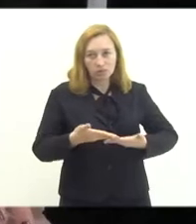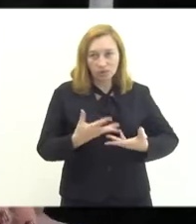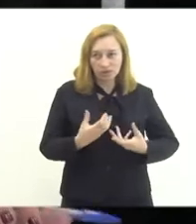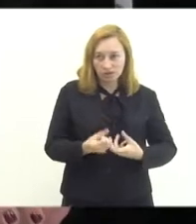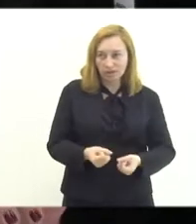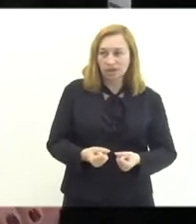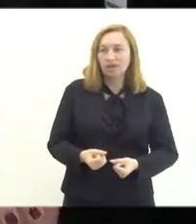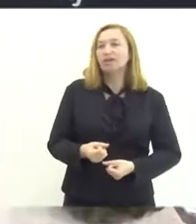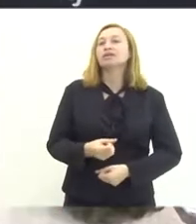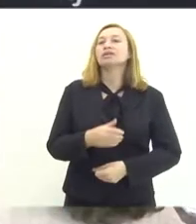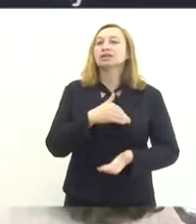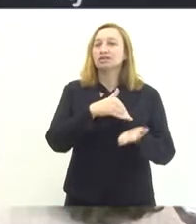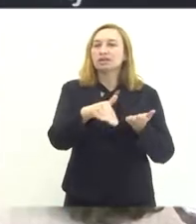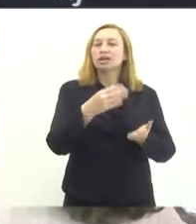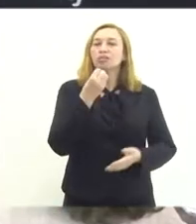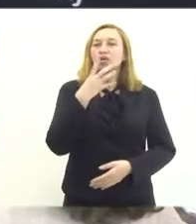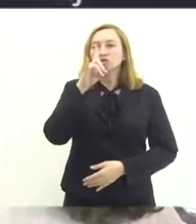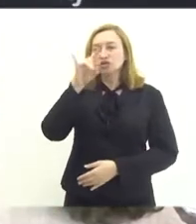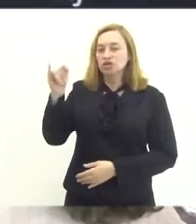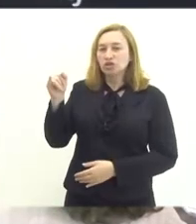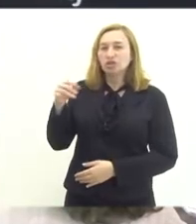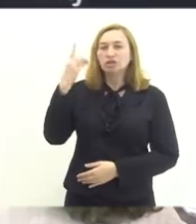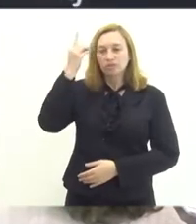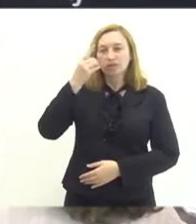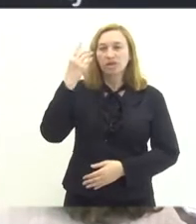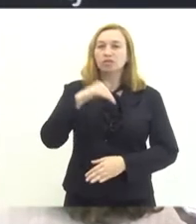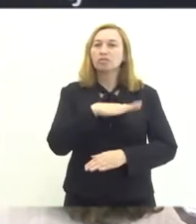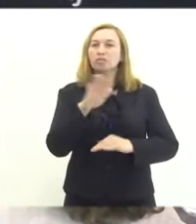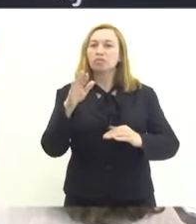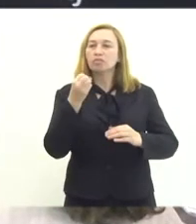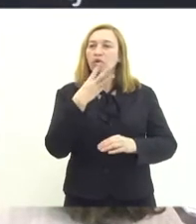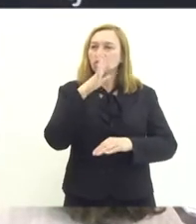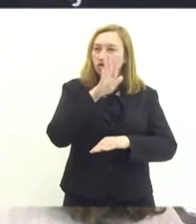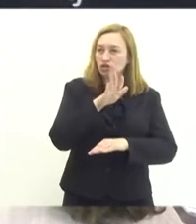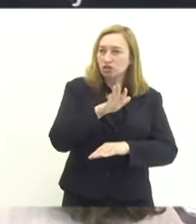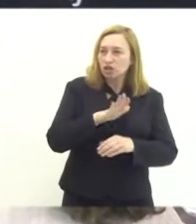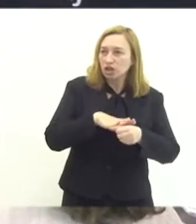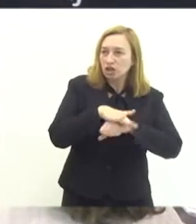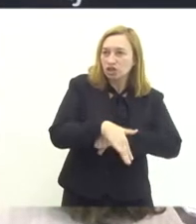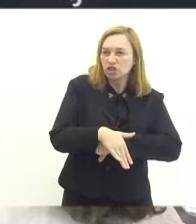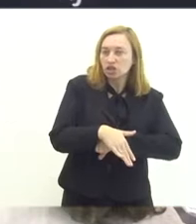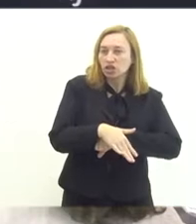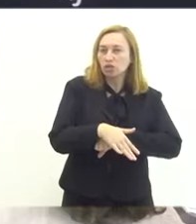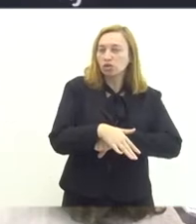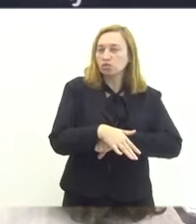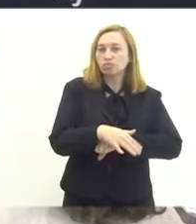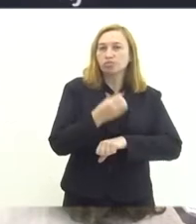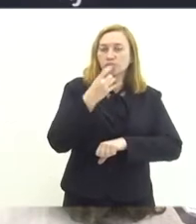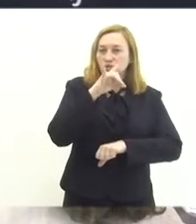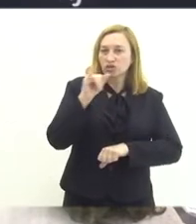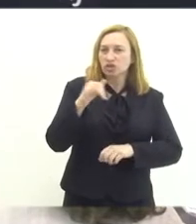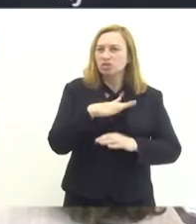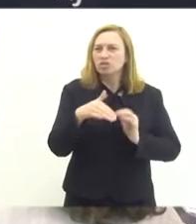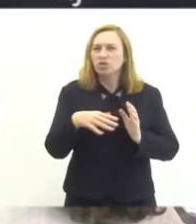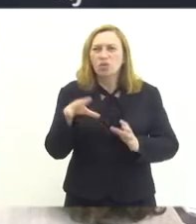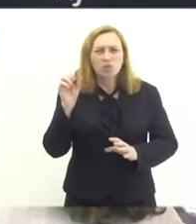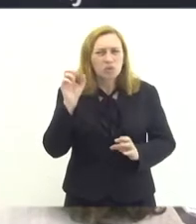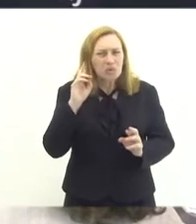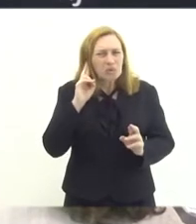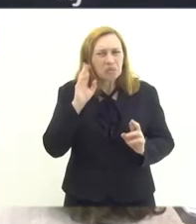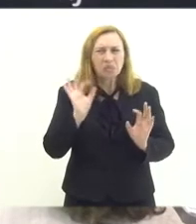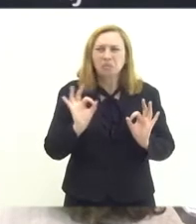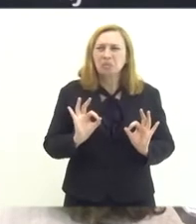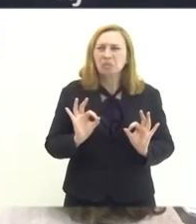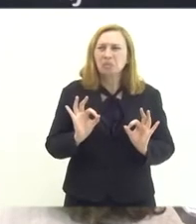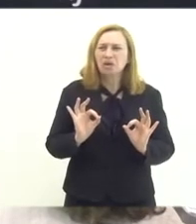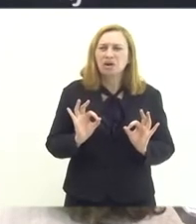secretário Bom dia Deputado bom dia bom dia Deputado bom dia a todos e a todas só vem microfone dele aqui por favor que então